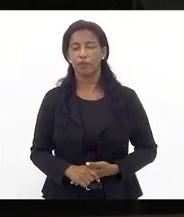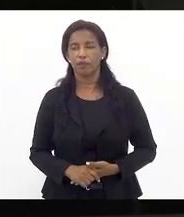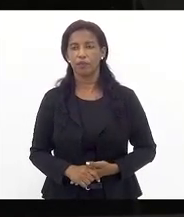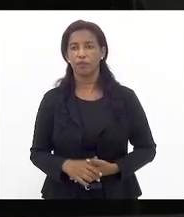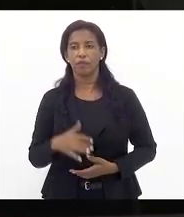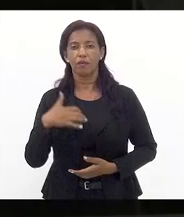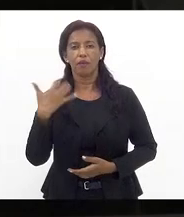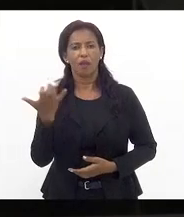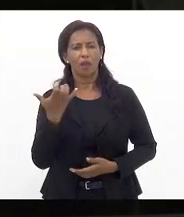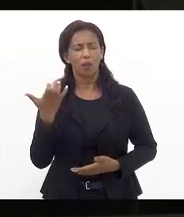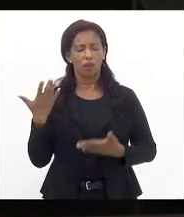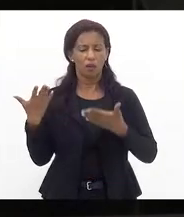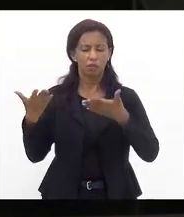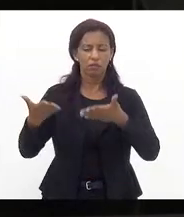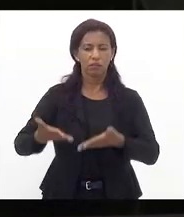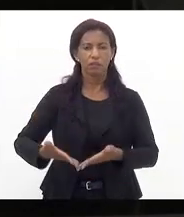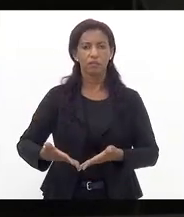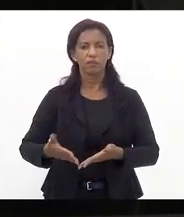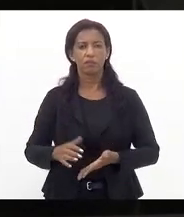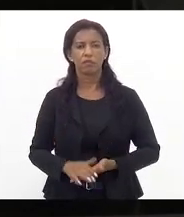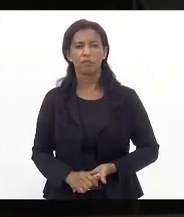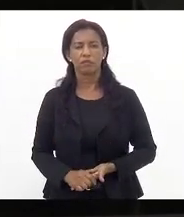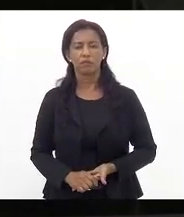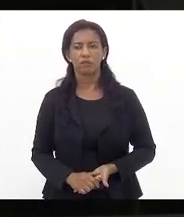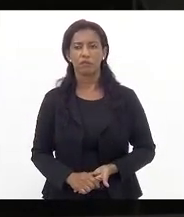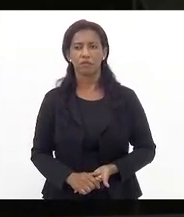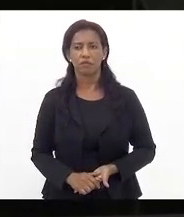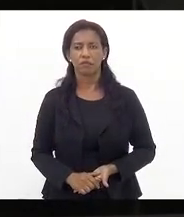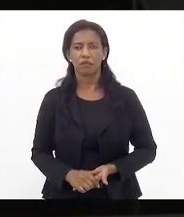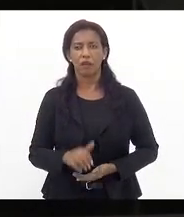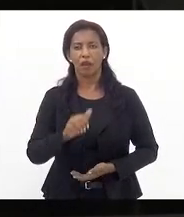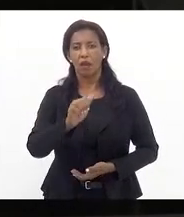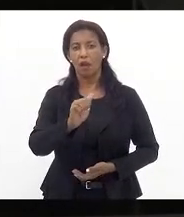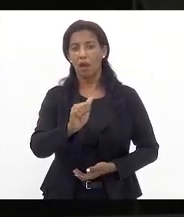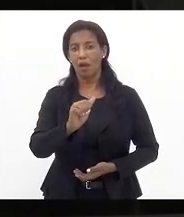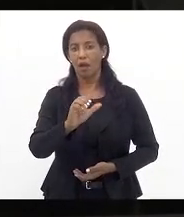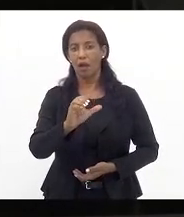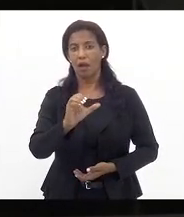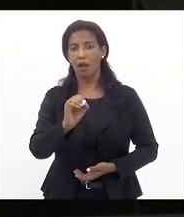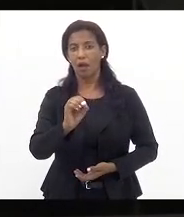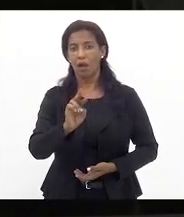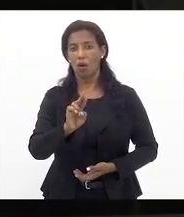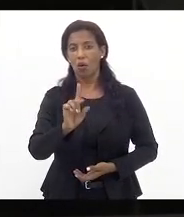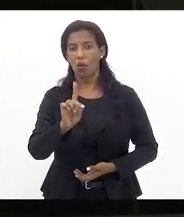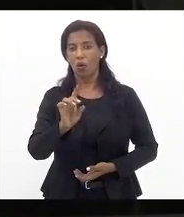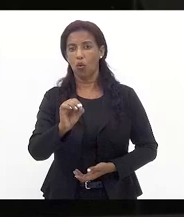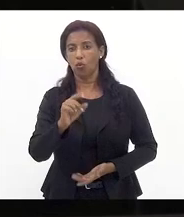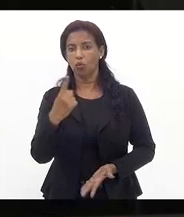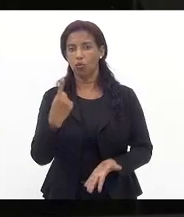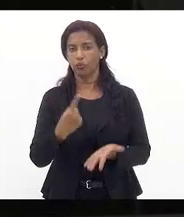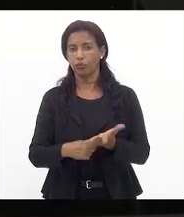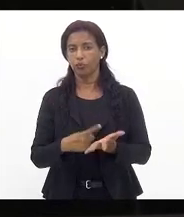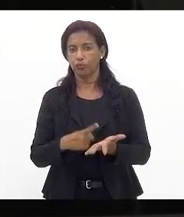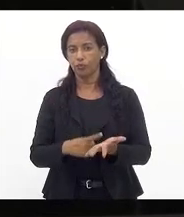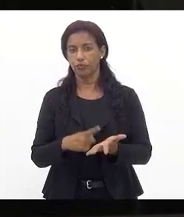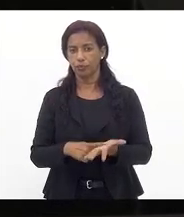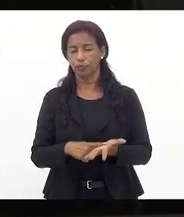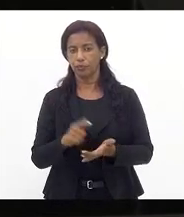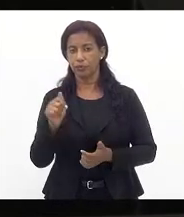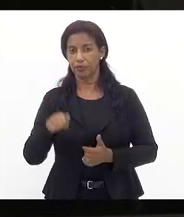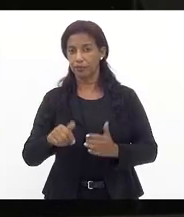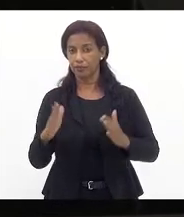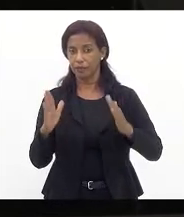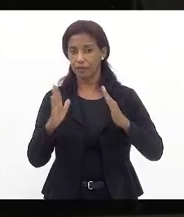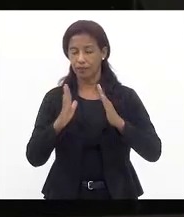eu quero me debruçar sobre a palavra acordo. Esta casa, deputada Tia Ju, é